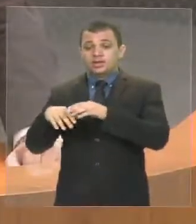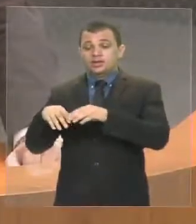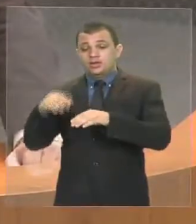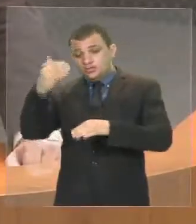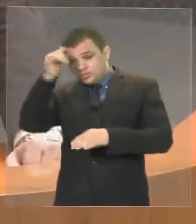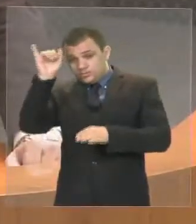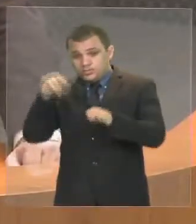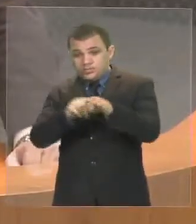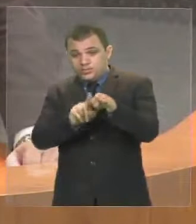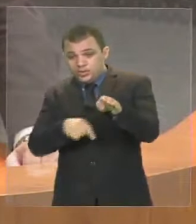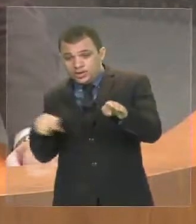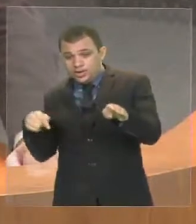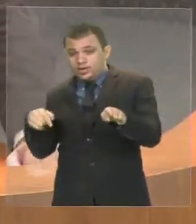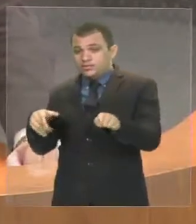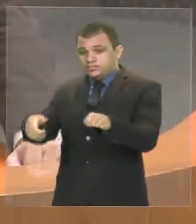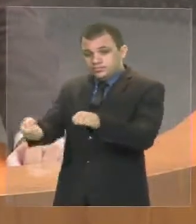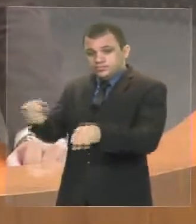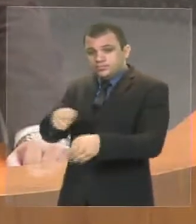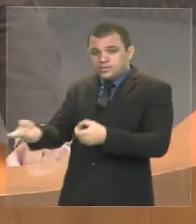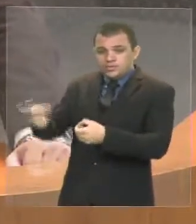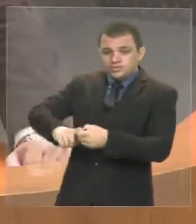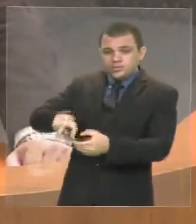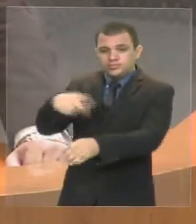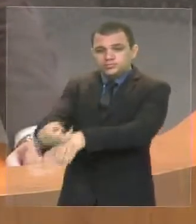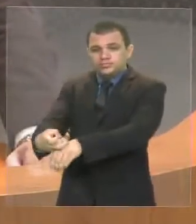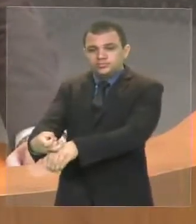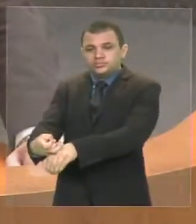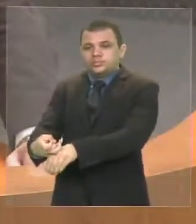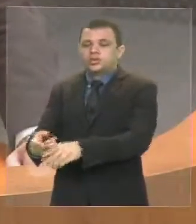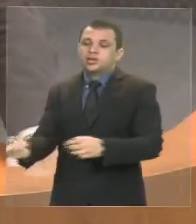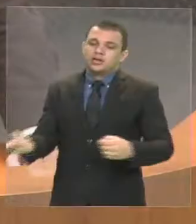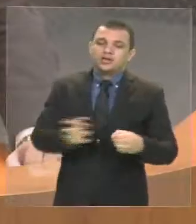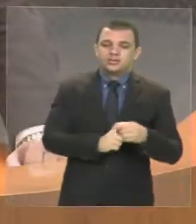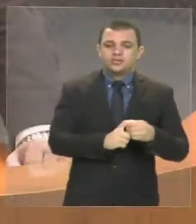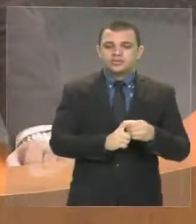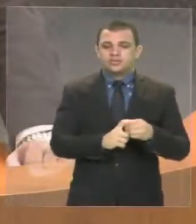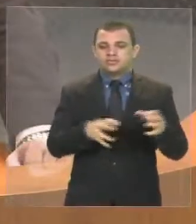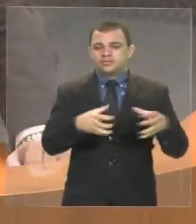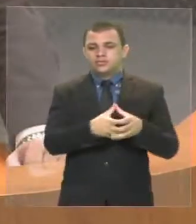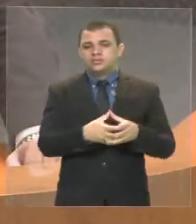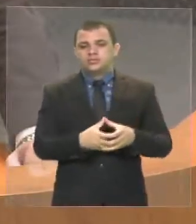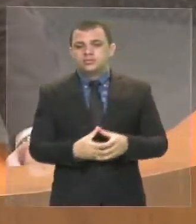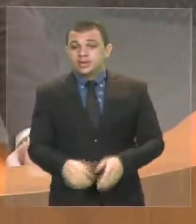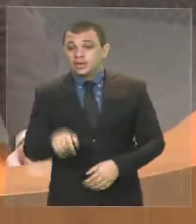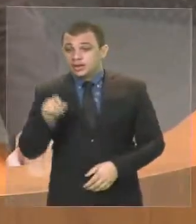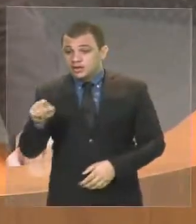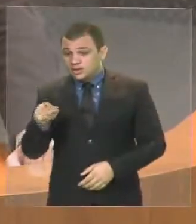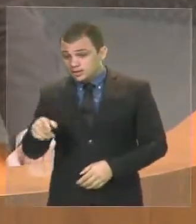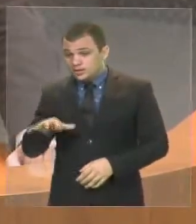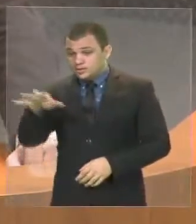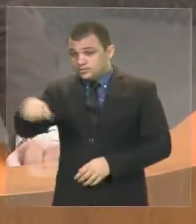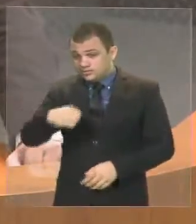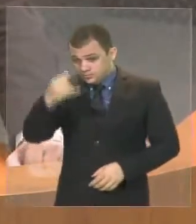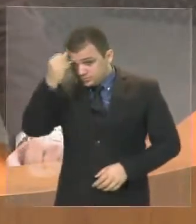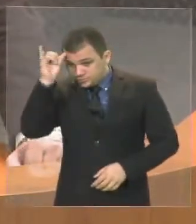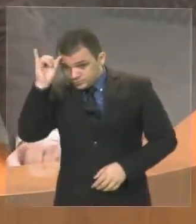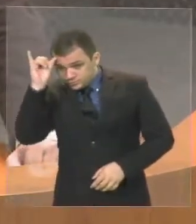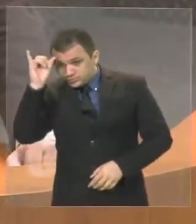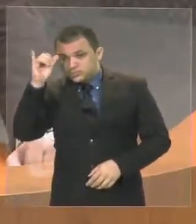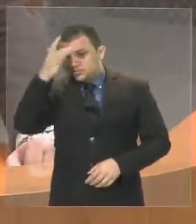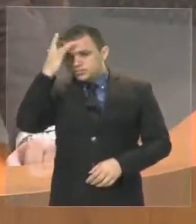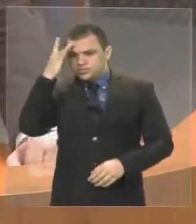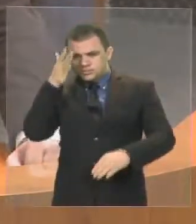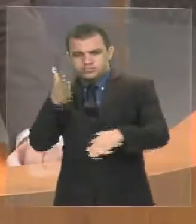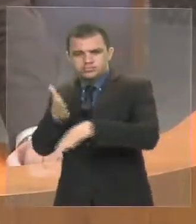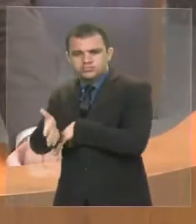rebanho. Essa prática de pegar o boi no meio da caatinga conferia entre os participantes respeito